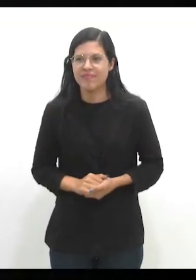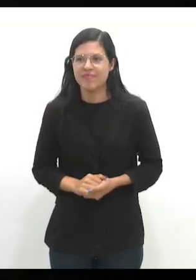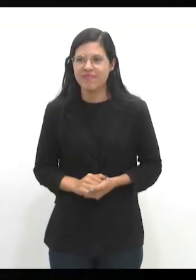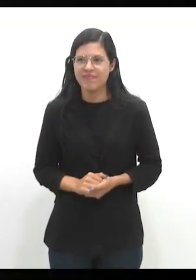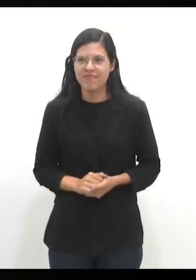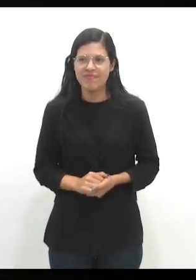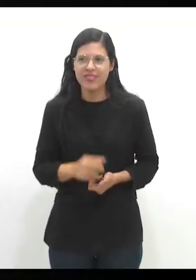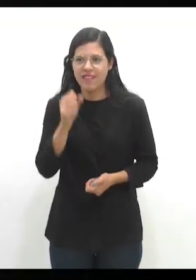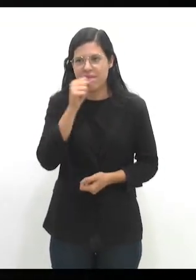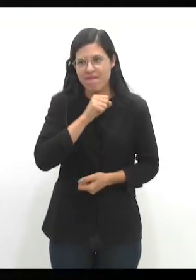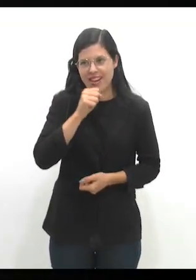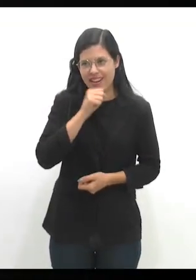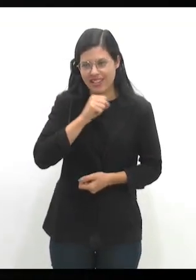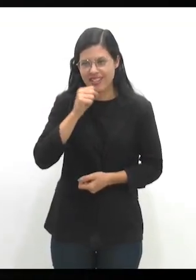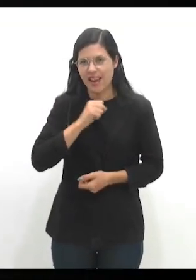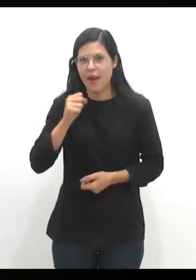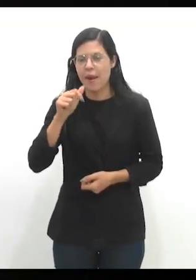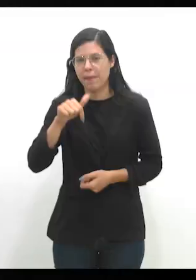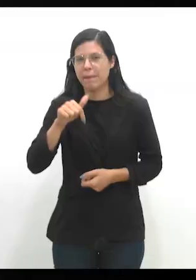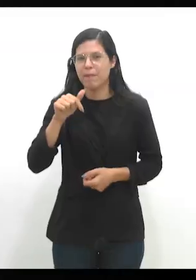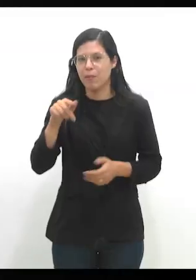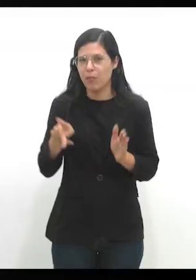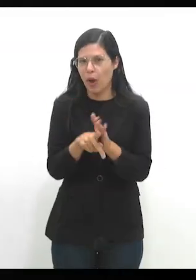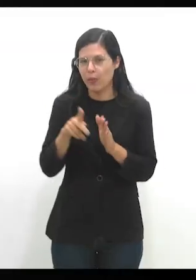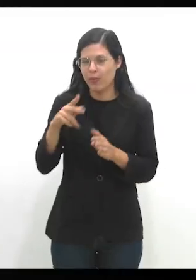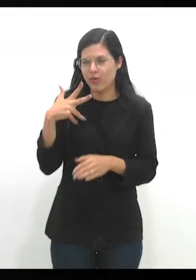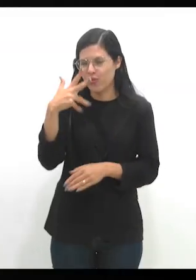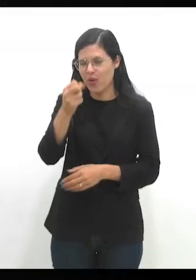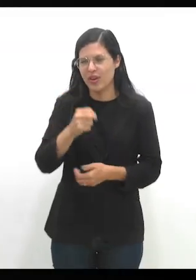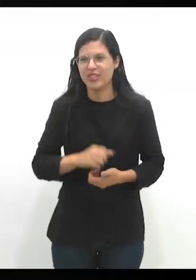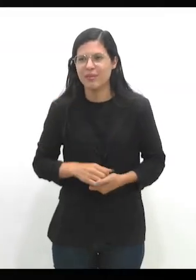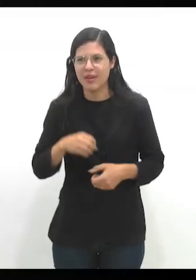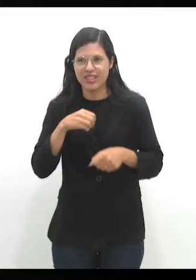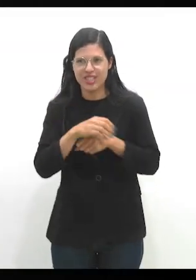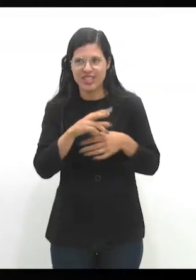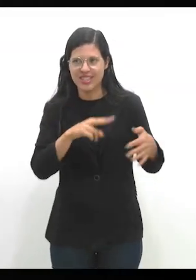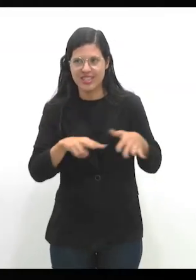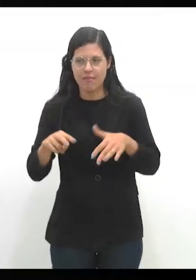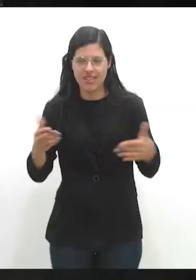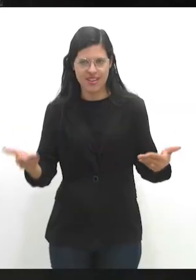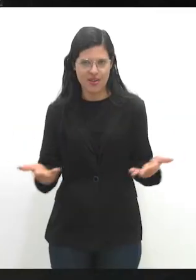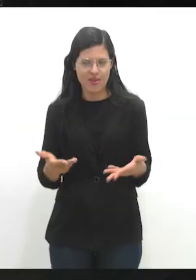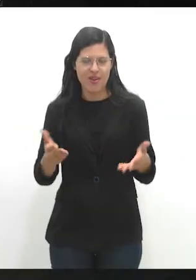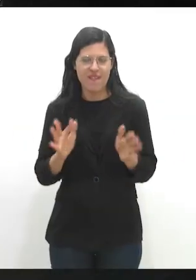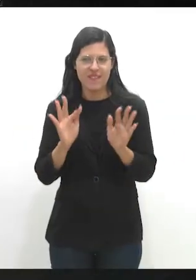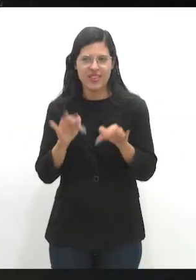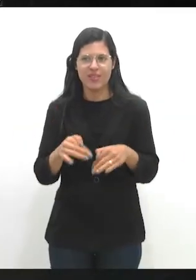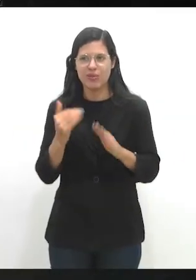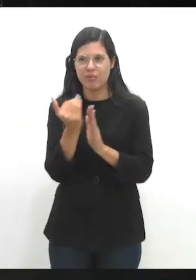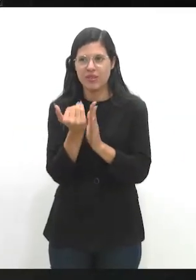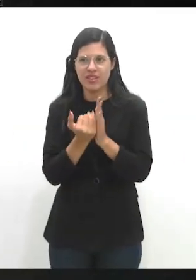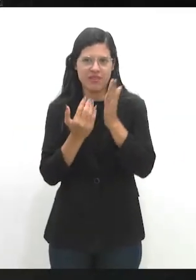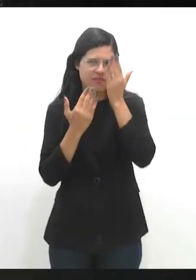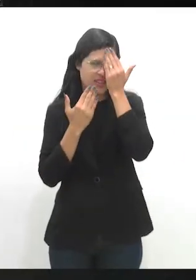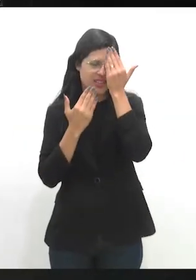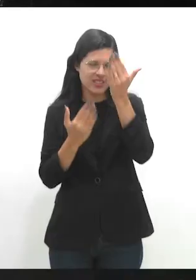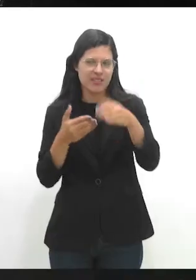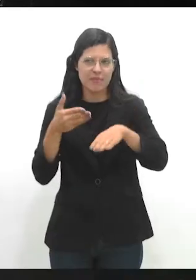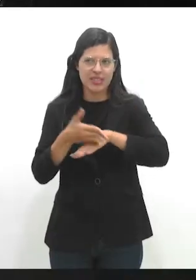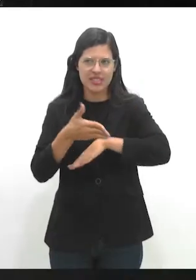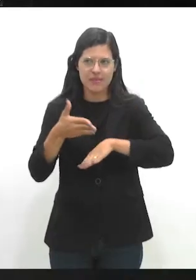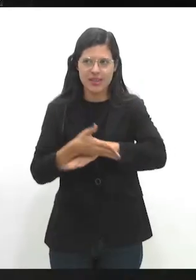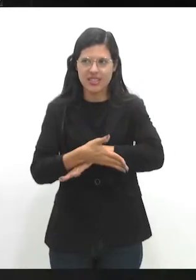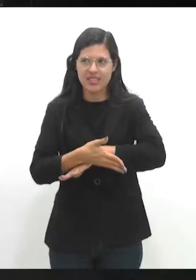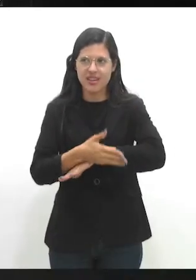Olha, gente, envelhecer é para os fortes. É isso. Essa é a minha dica da semana. E eu quero agora, chegando ao final do programa,